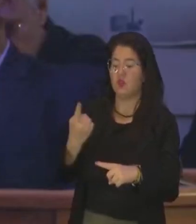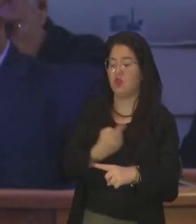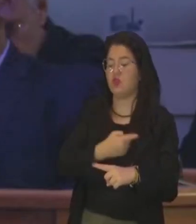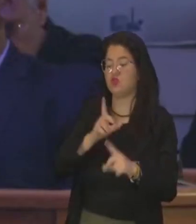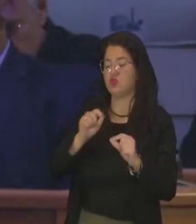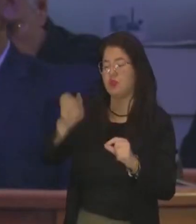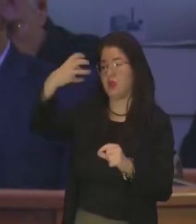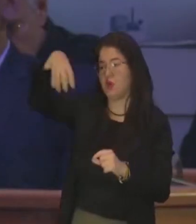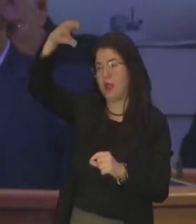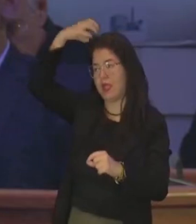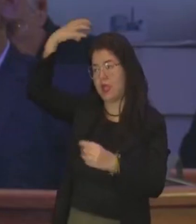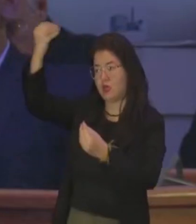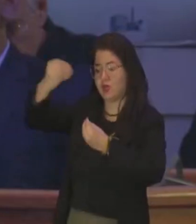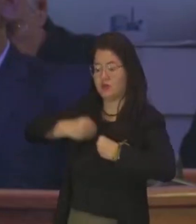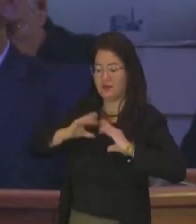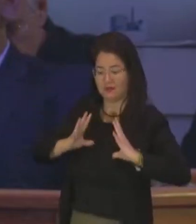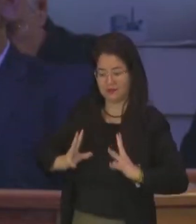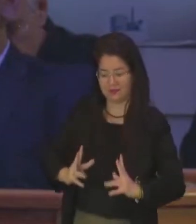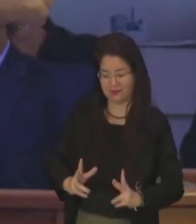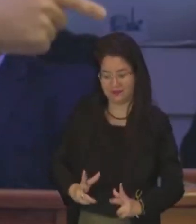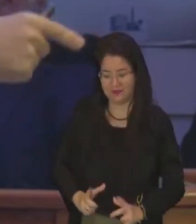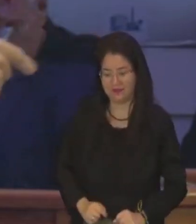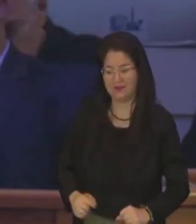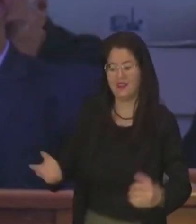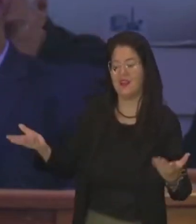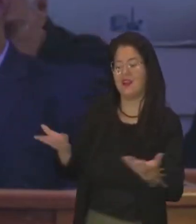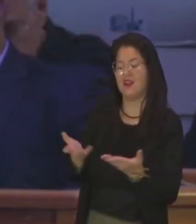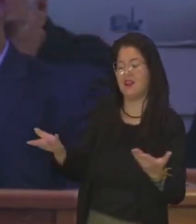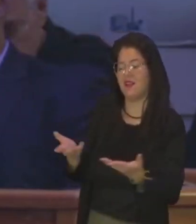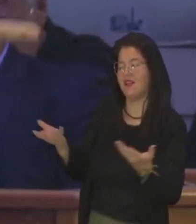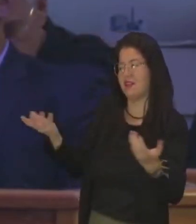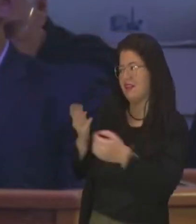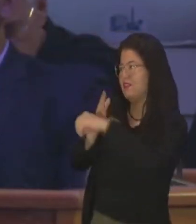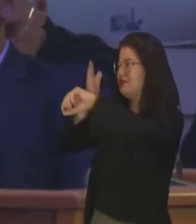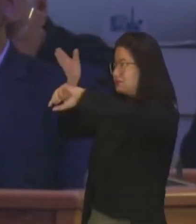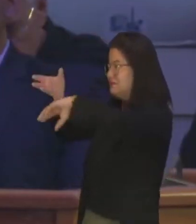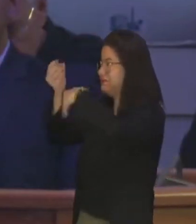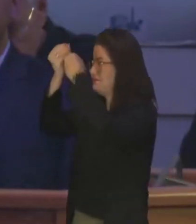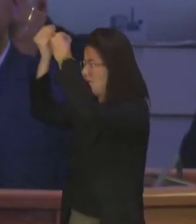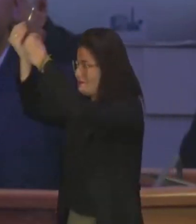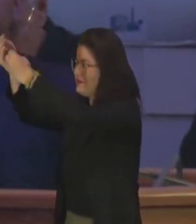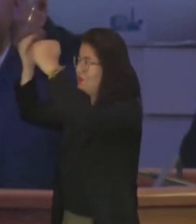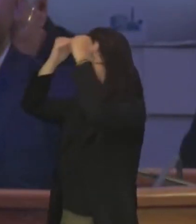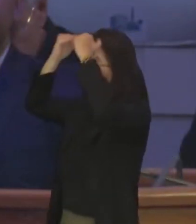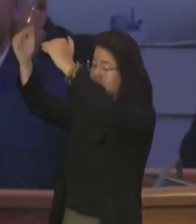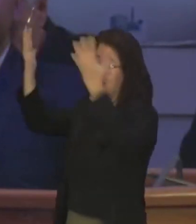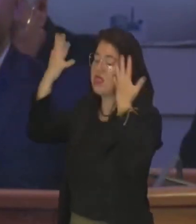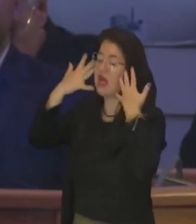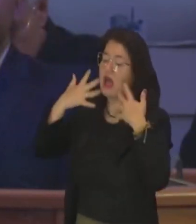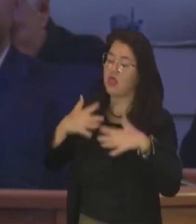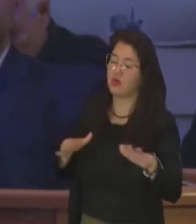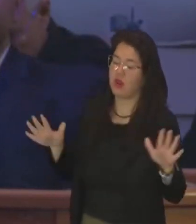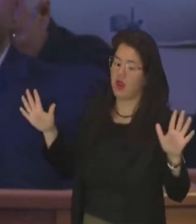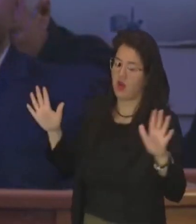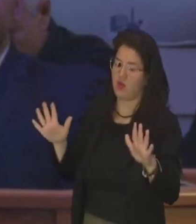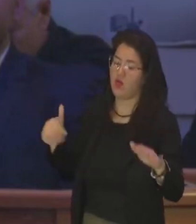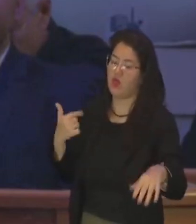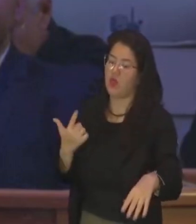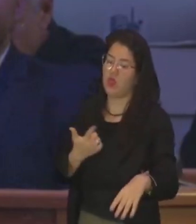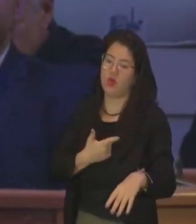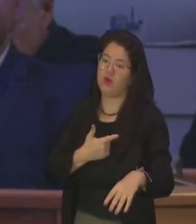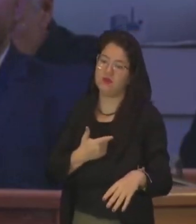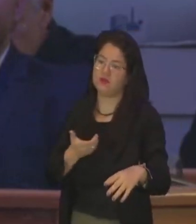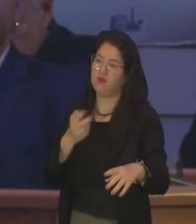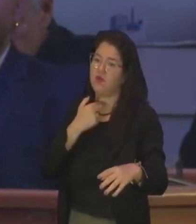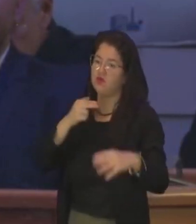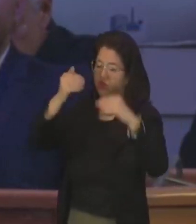próprio rei, agora eles querem lhe prestar tributos, querem lhe obedecer. Não obedecemos para